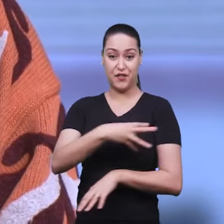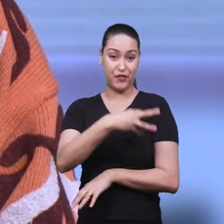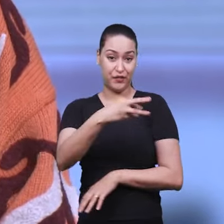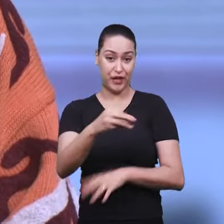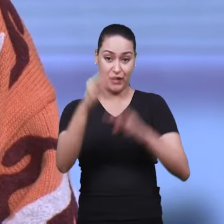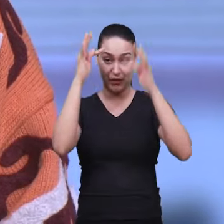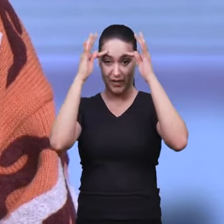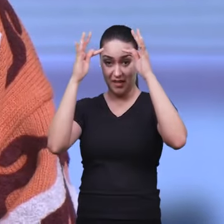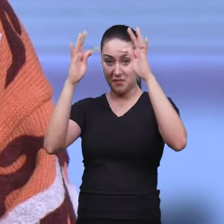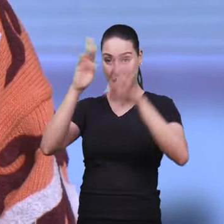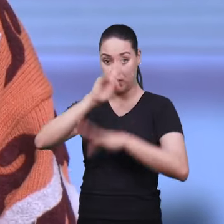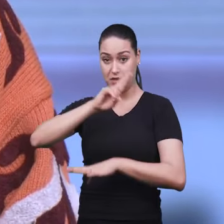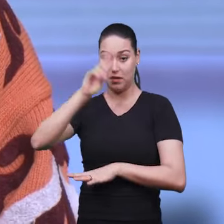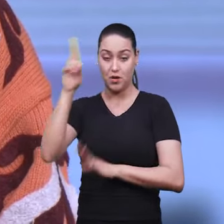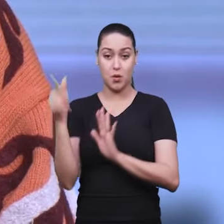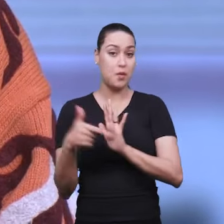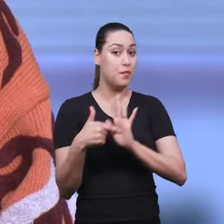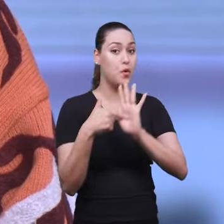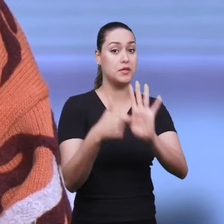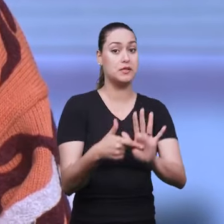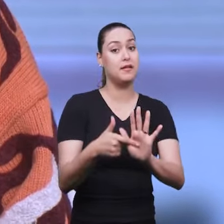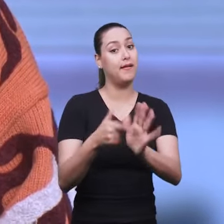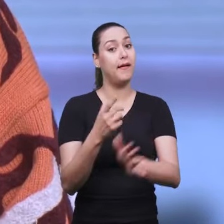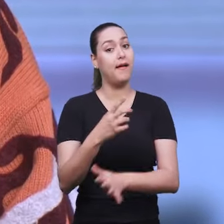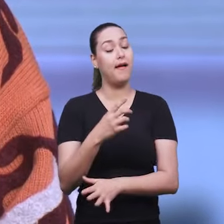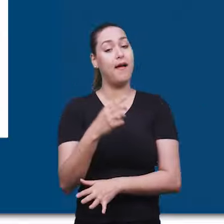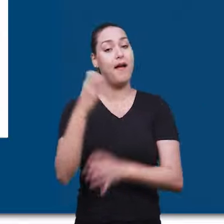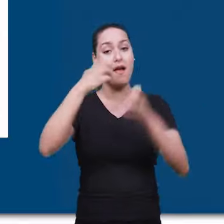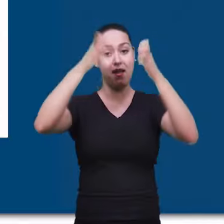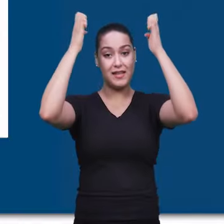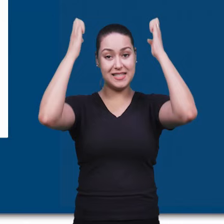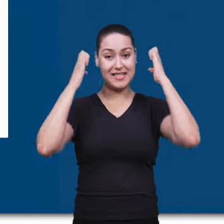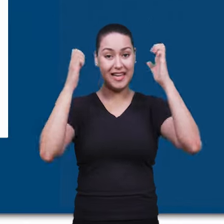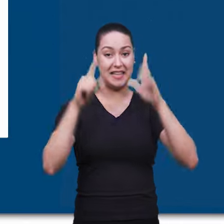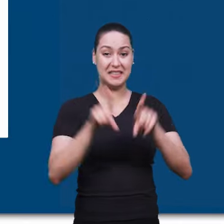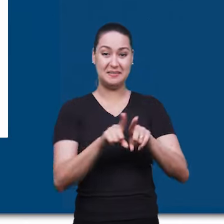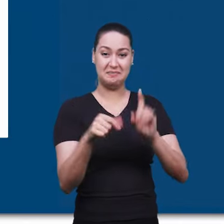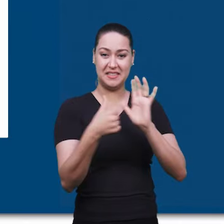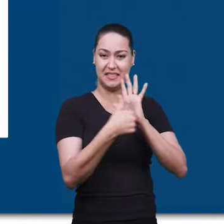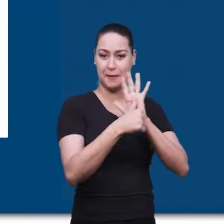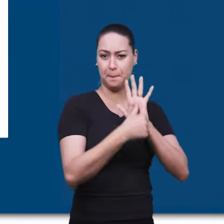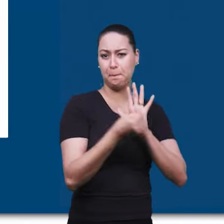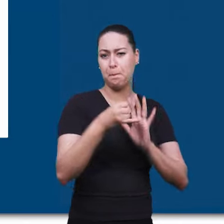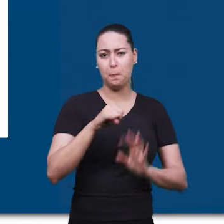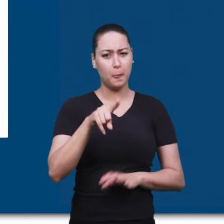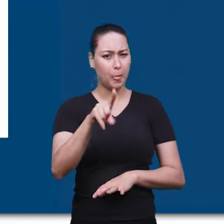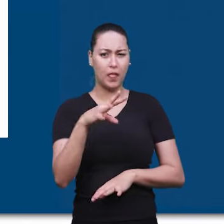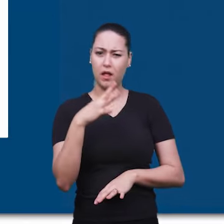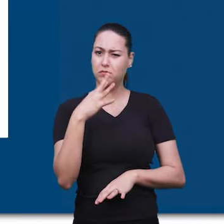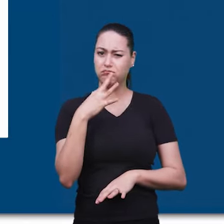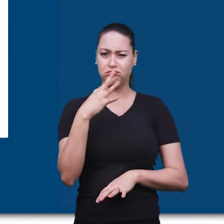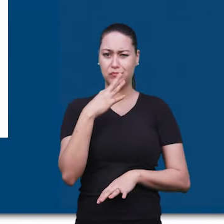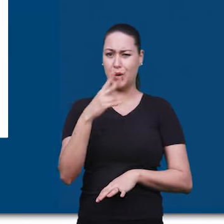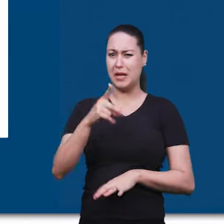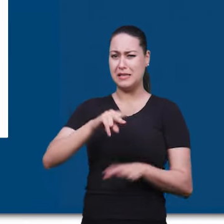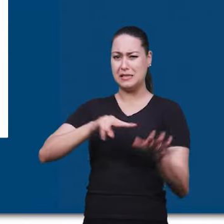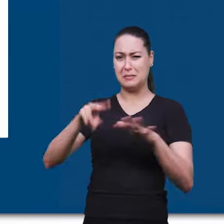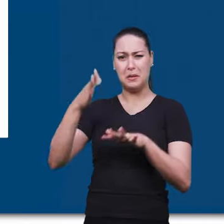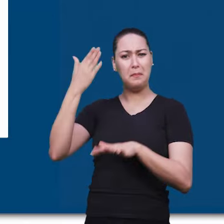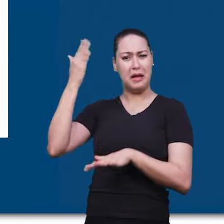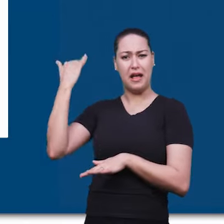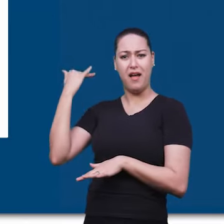Senhor, falaremos a respeito de Esther e a identidade. Mas se você ainda não assistiu aos episódios anteriores,